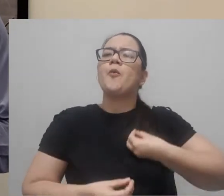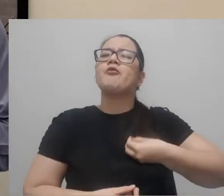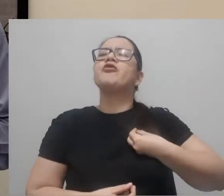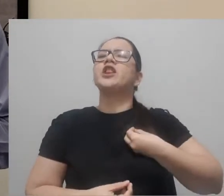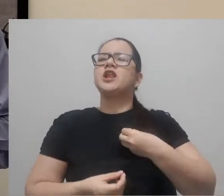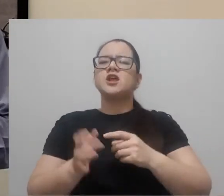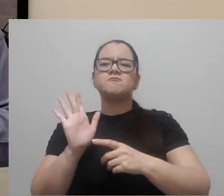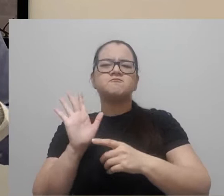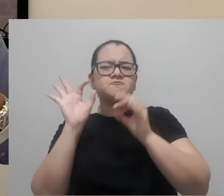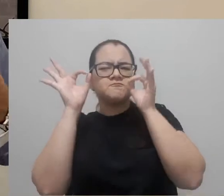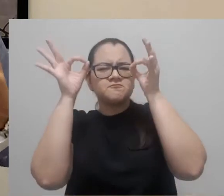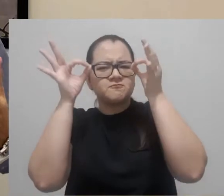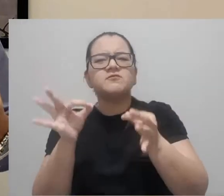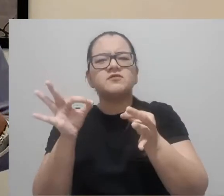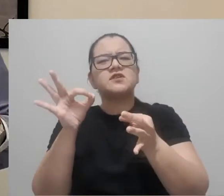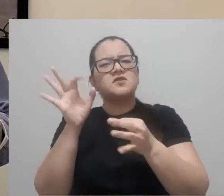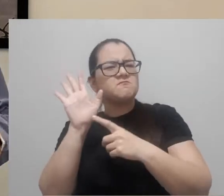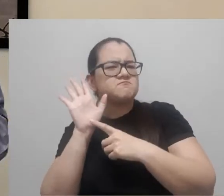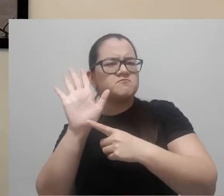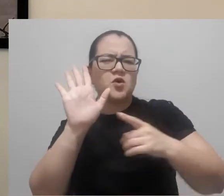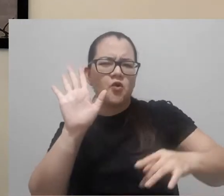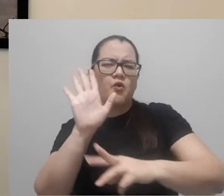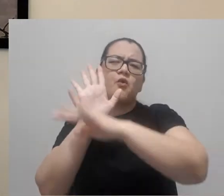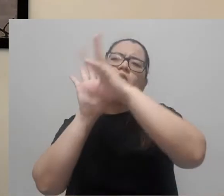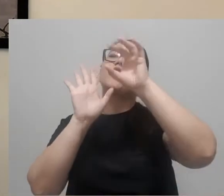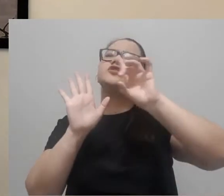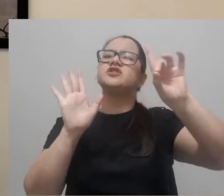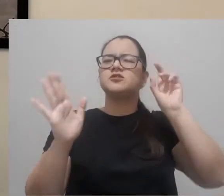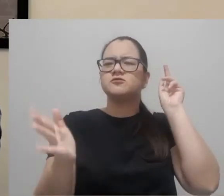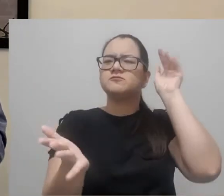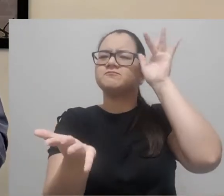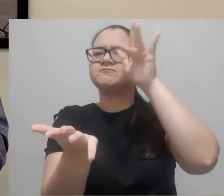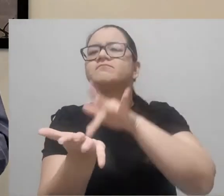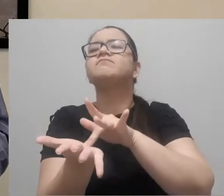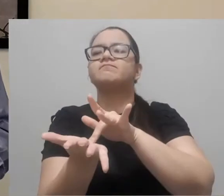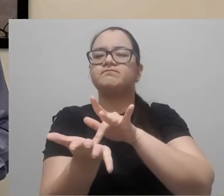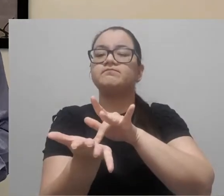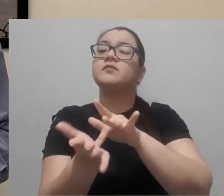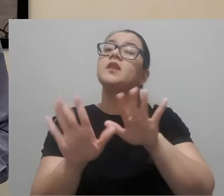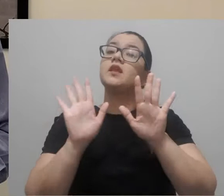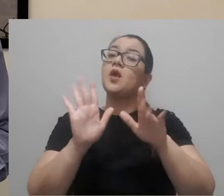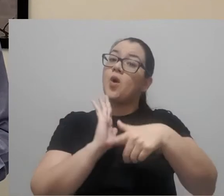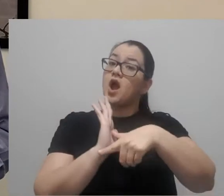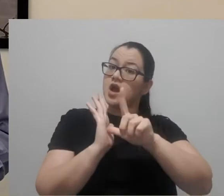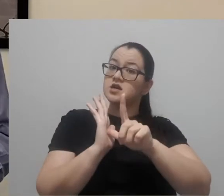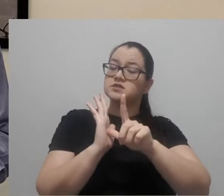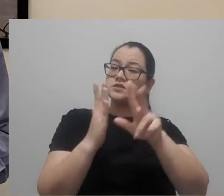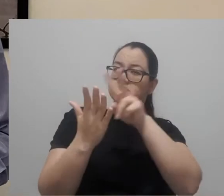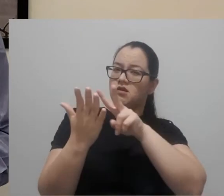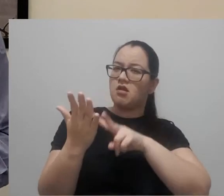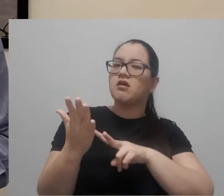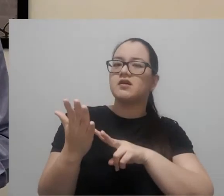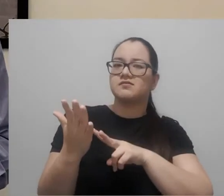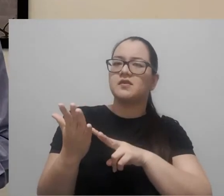vida que verdadeiramente exalta e glorifica o nome do Senhor. Antes de lermos o texto, eu quero fazer